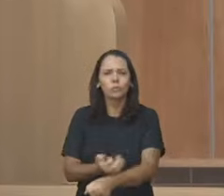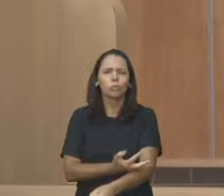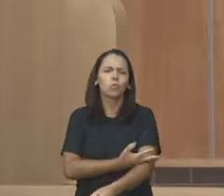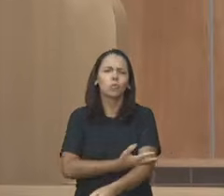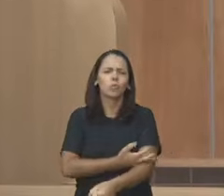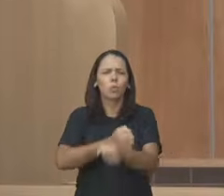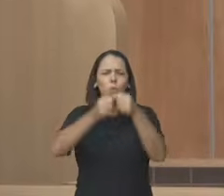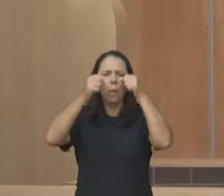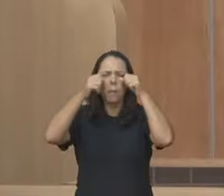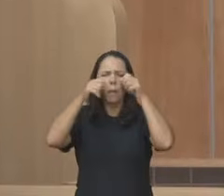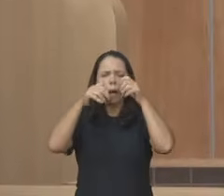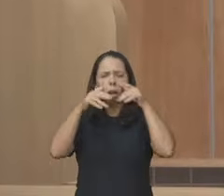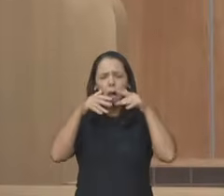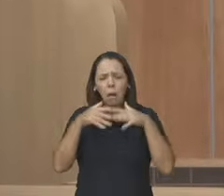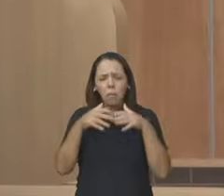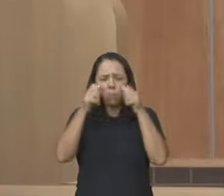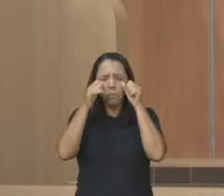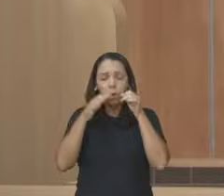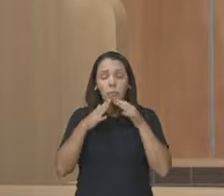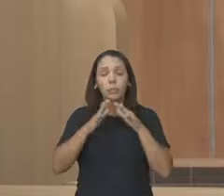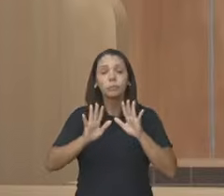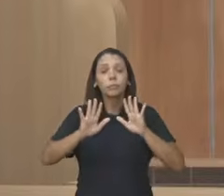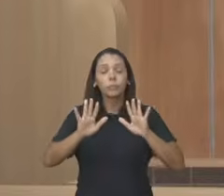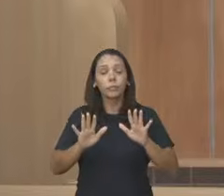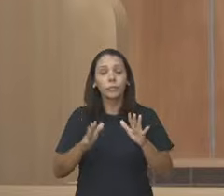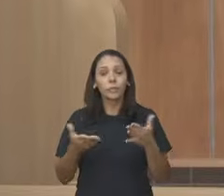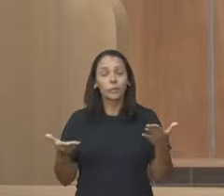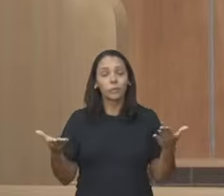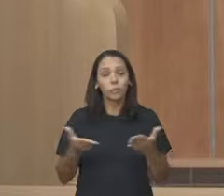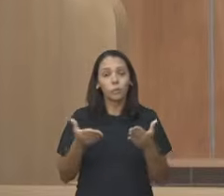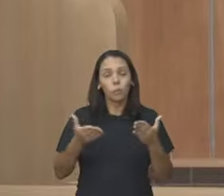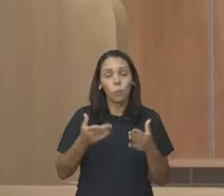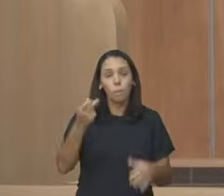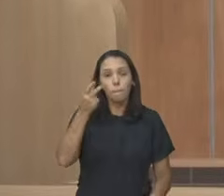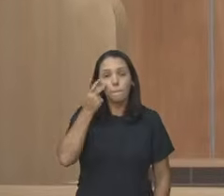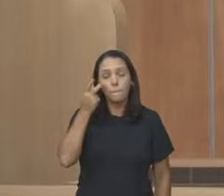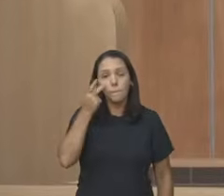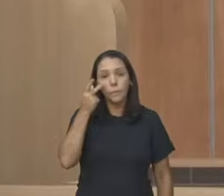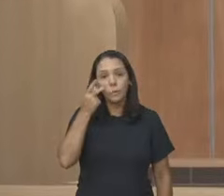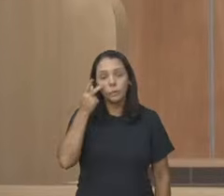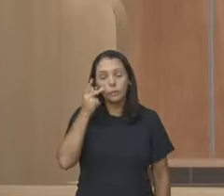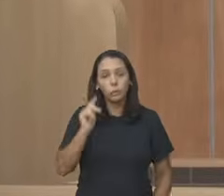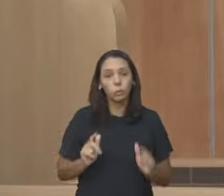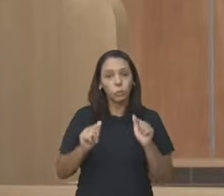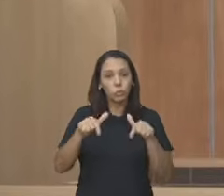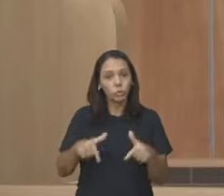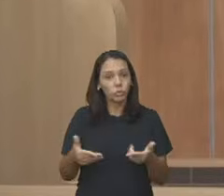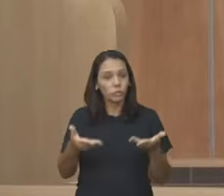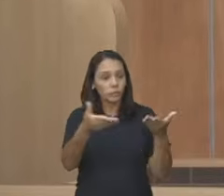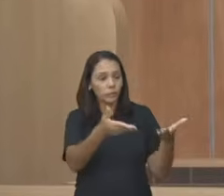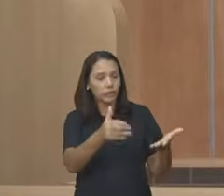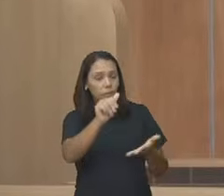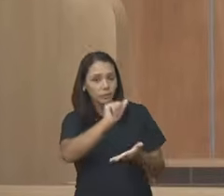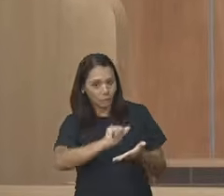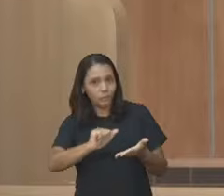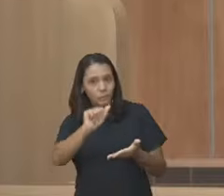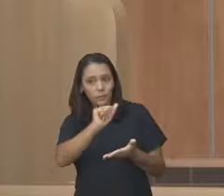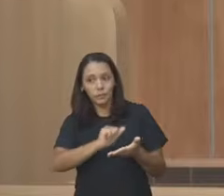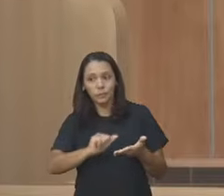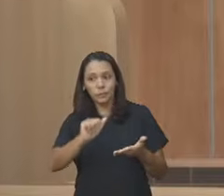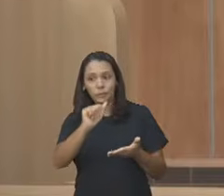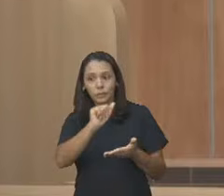por coincidência, gente, hoje o Paulinho está dando utilidade pública aqui para a